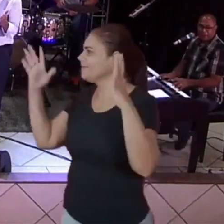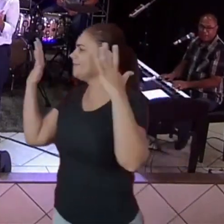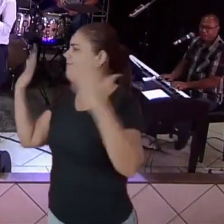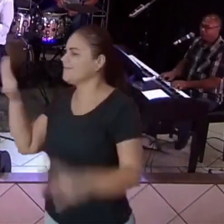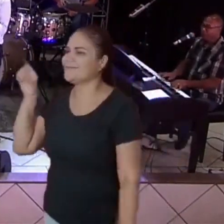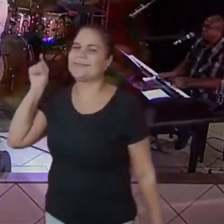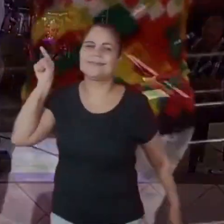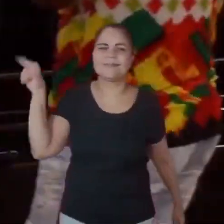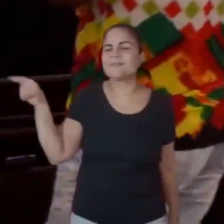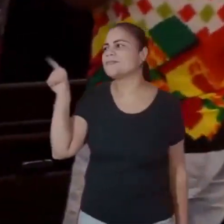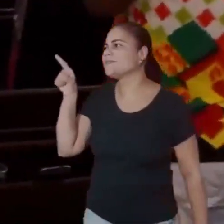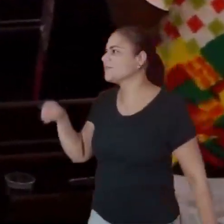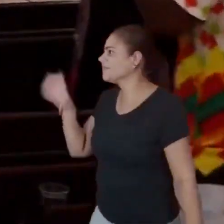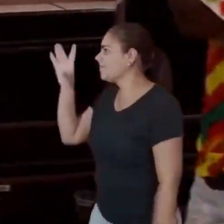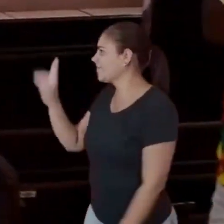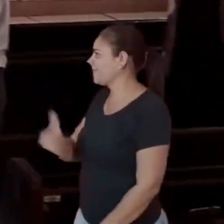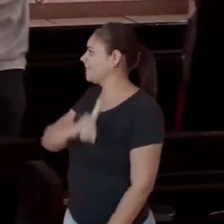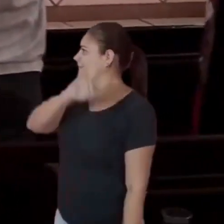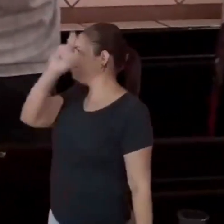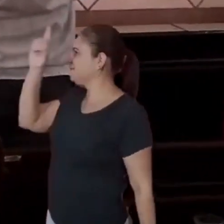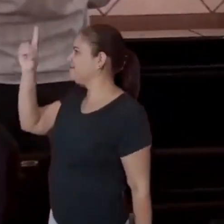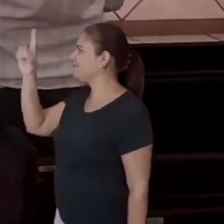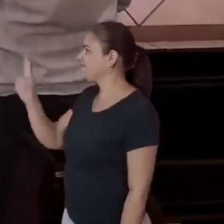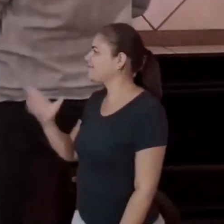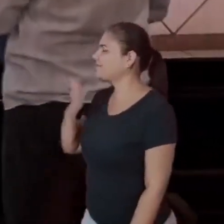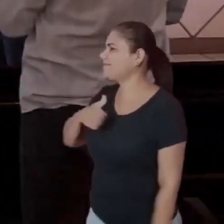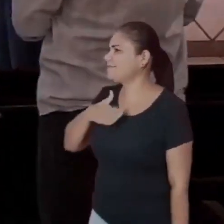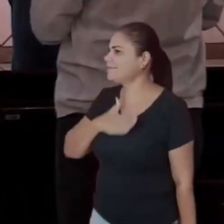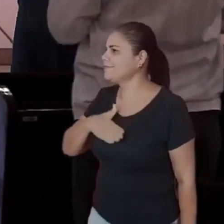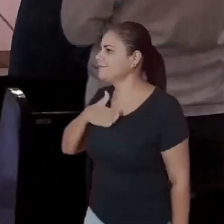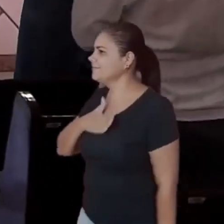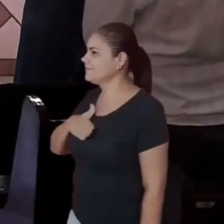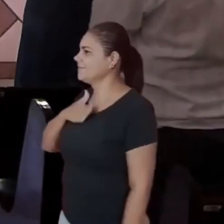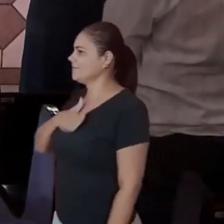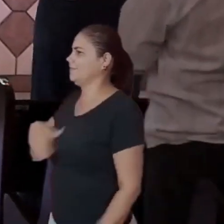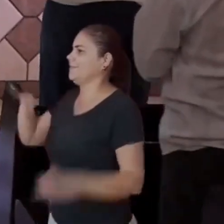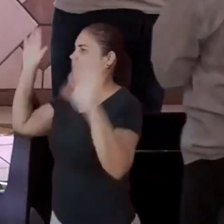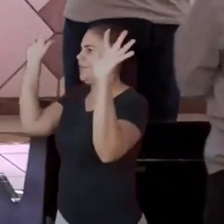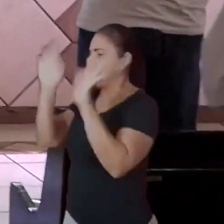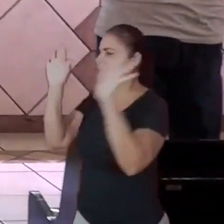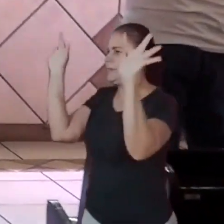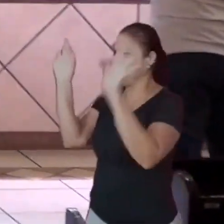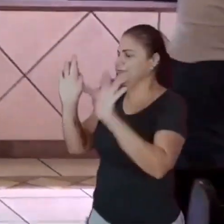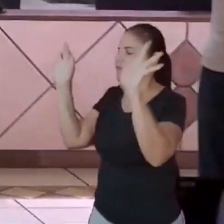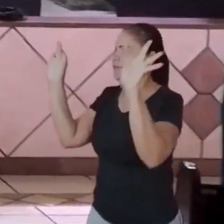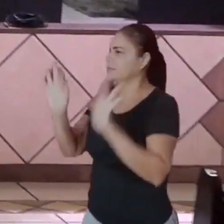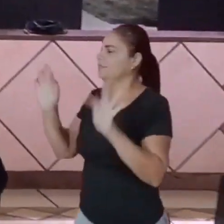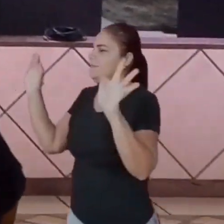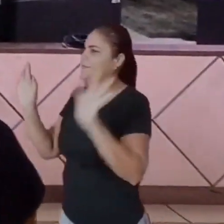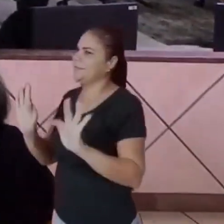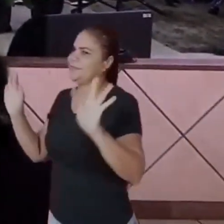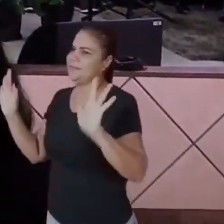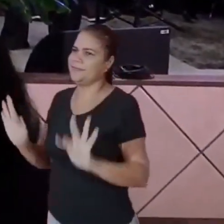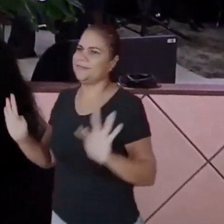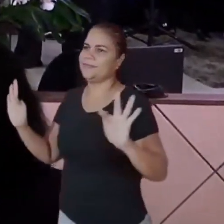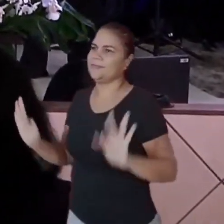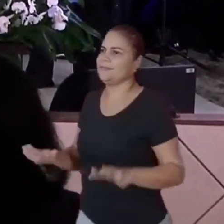Parabéns pra você nessa data querida.